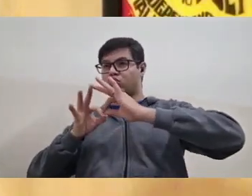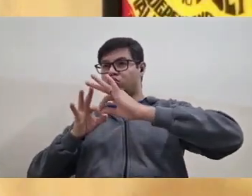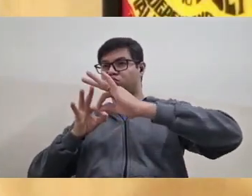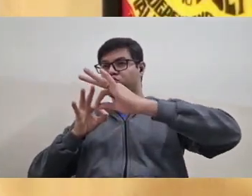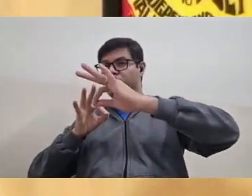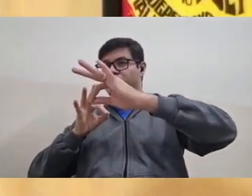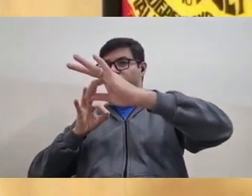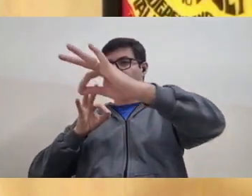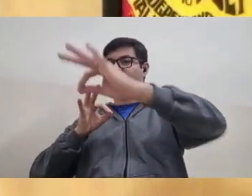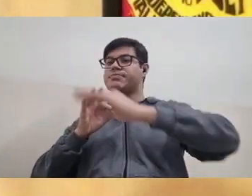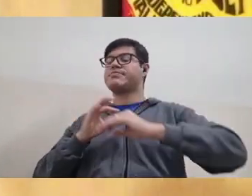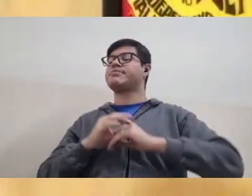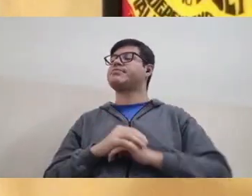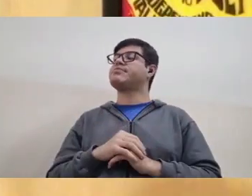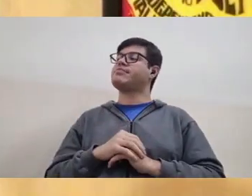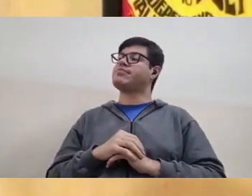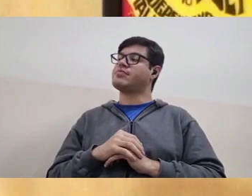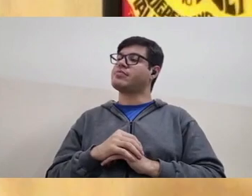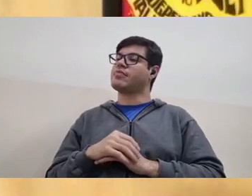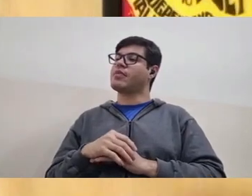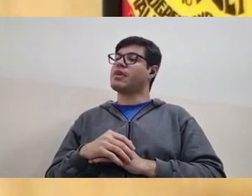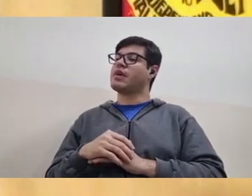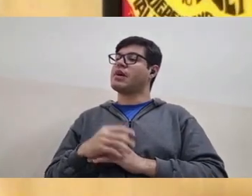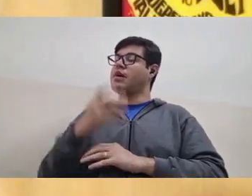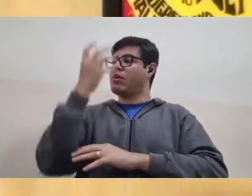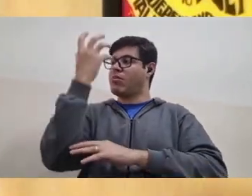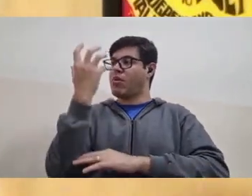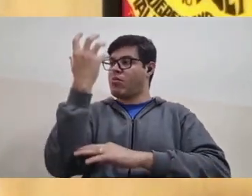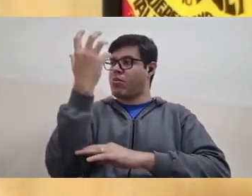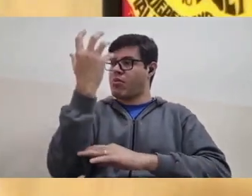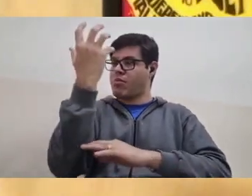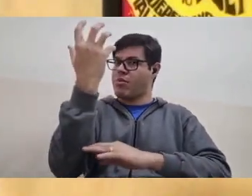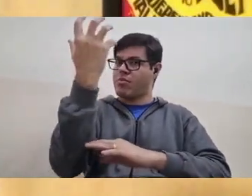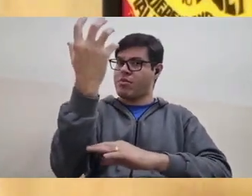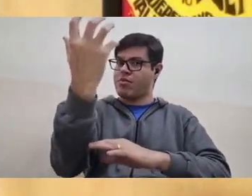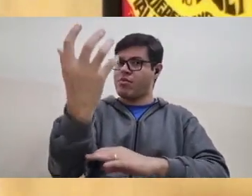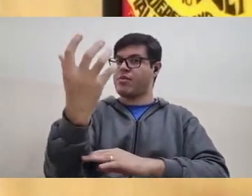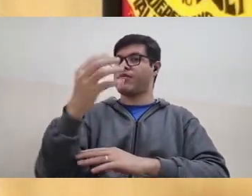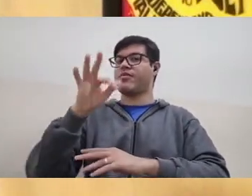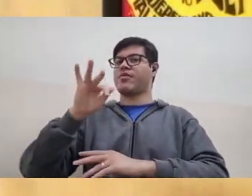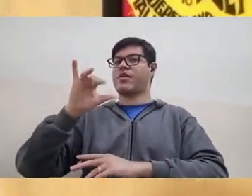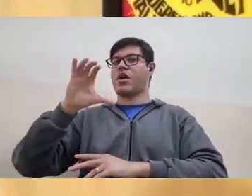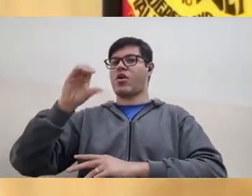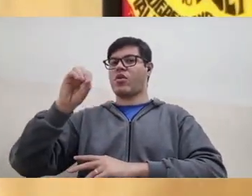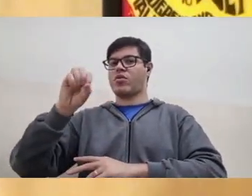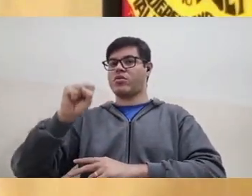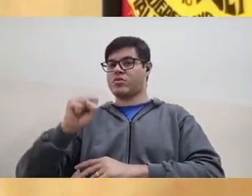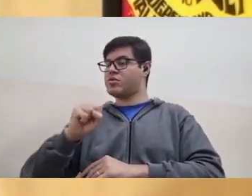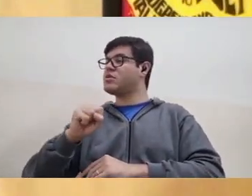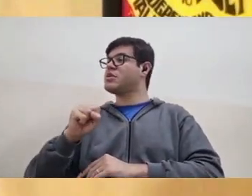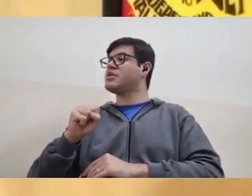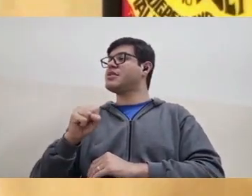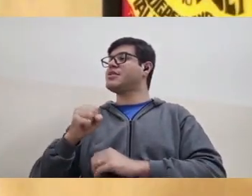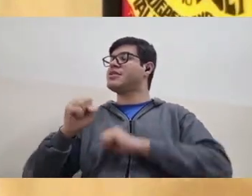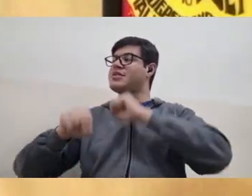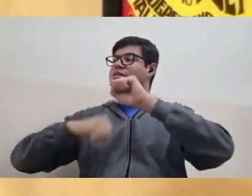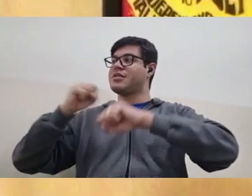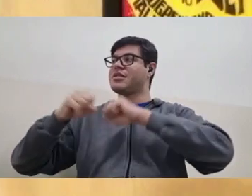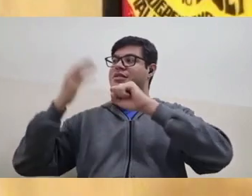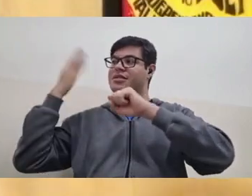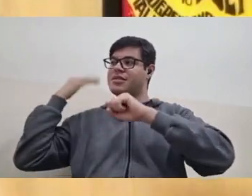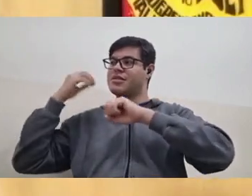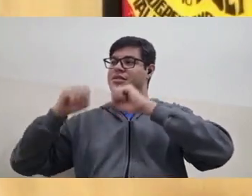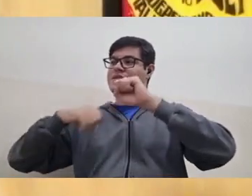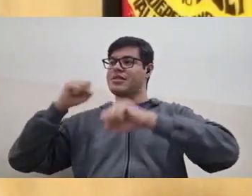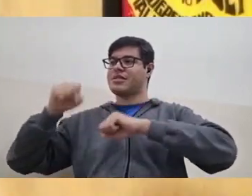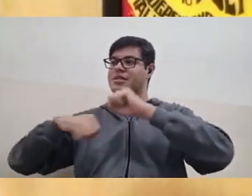foi plantado ali o ficus. Quando a gente era garoto, andava de bicicleta, tinha um bichinho lá no ficus que entrava